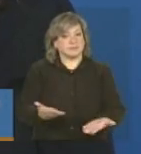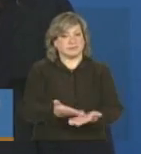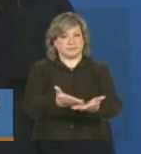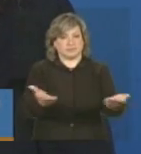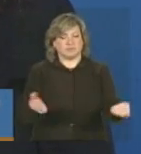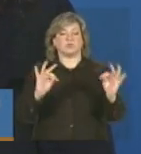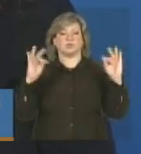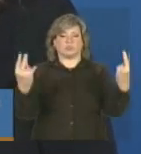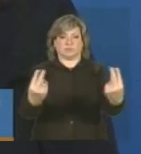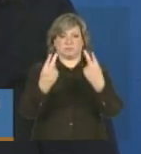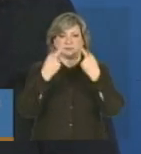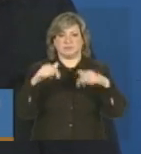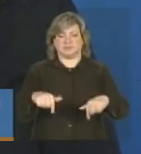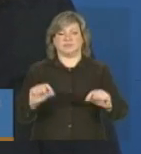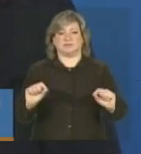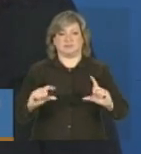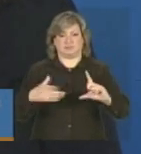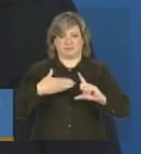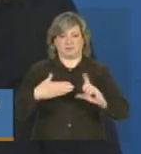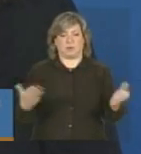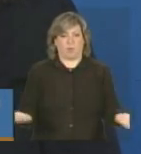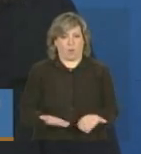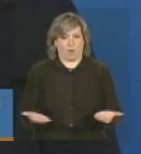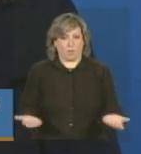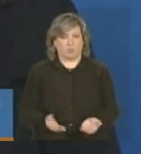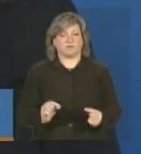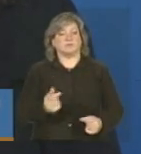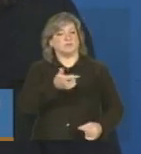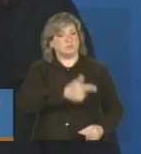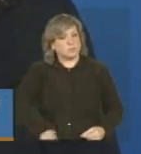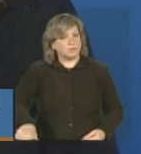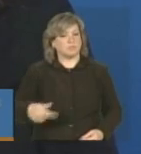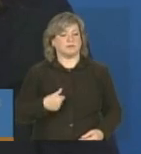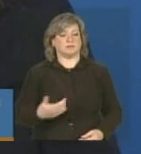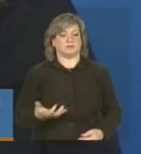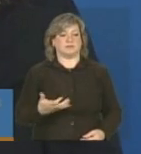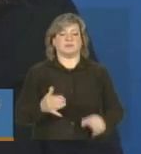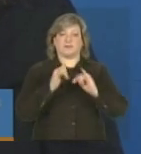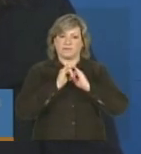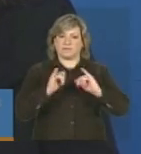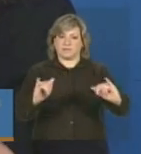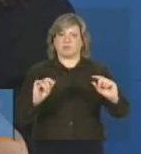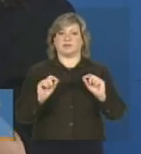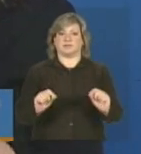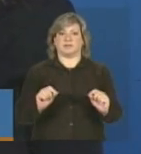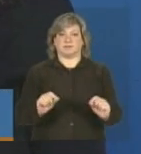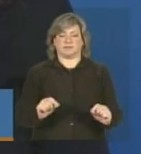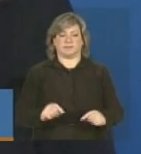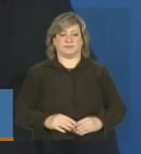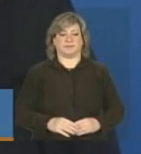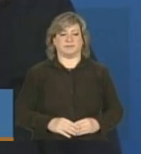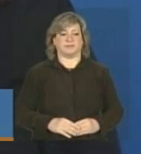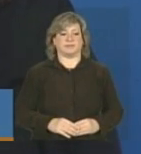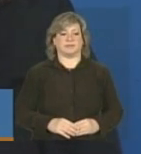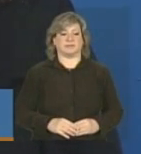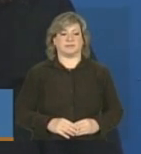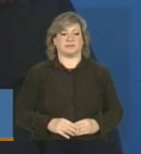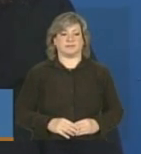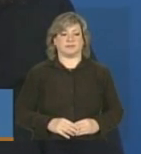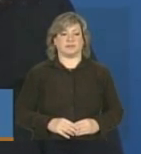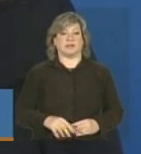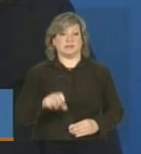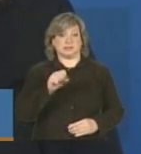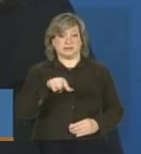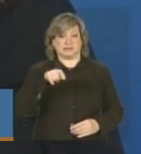nos assistiram. E mais uma vez salientar que se